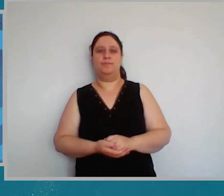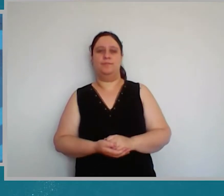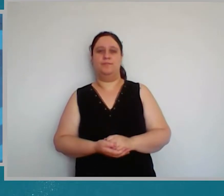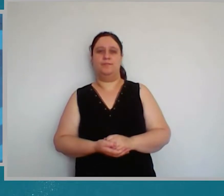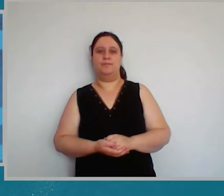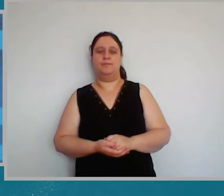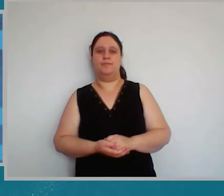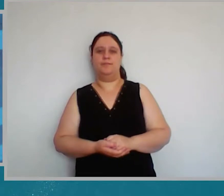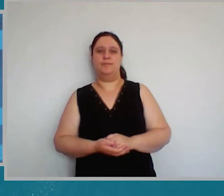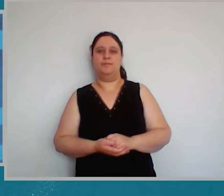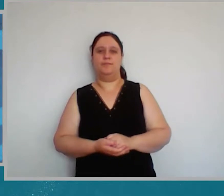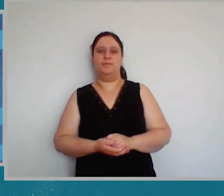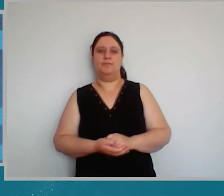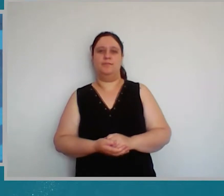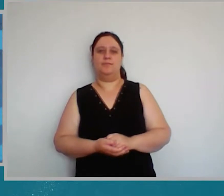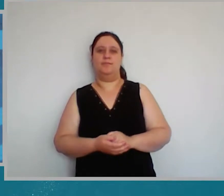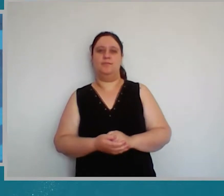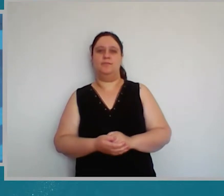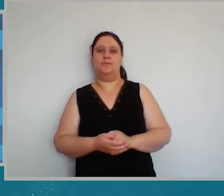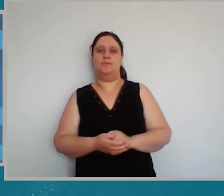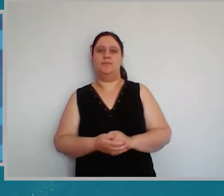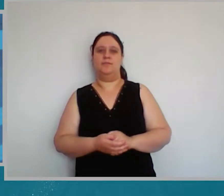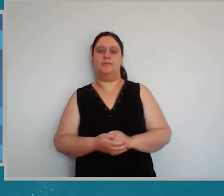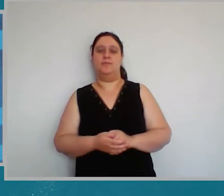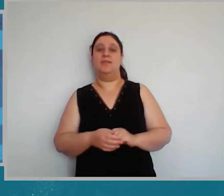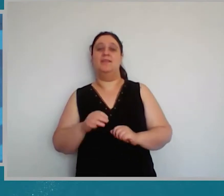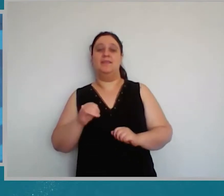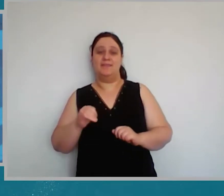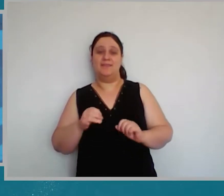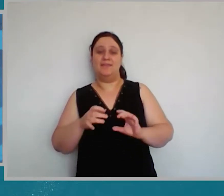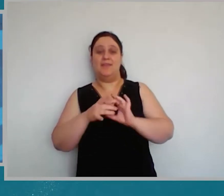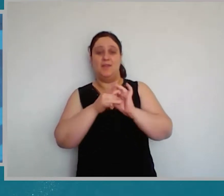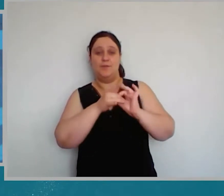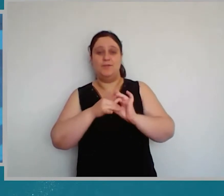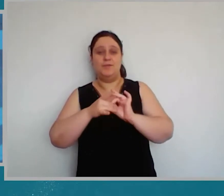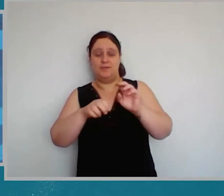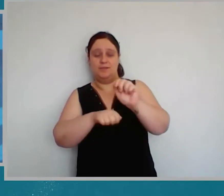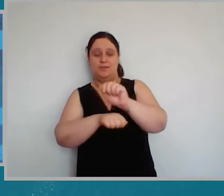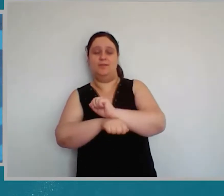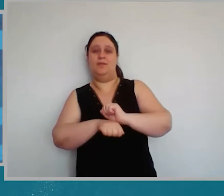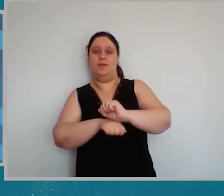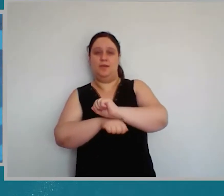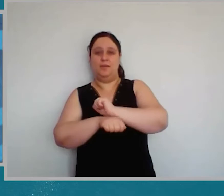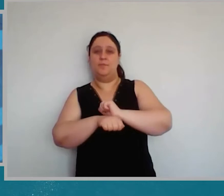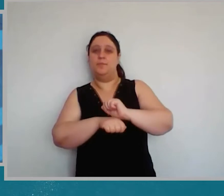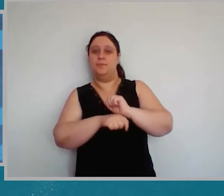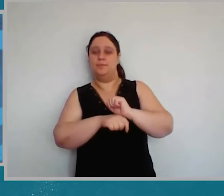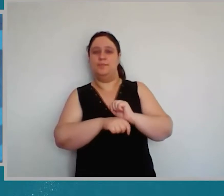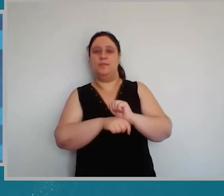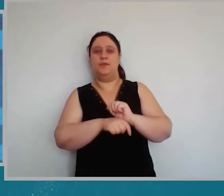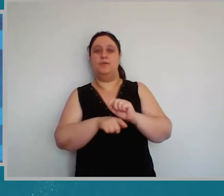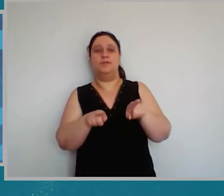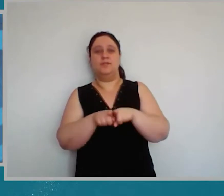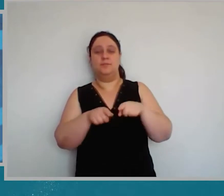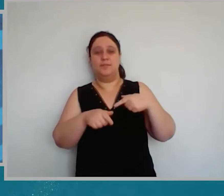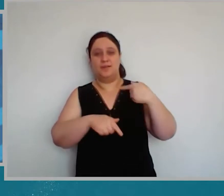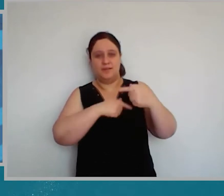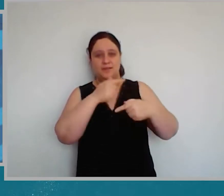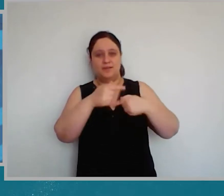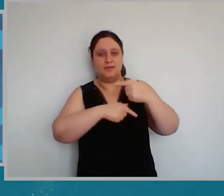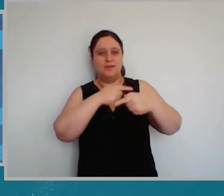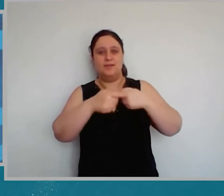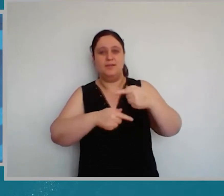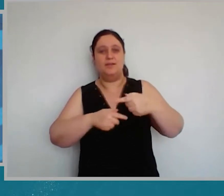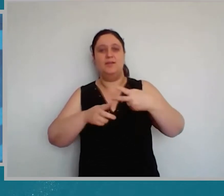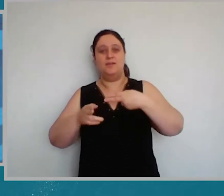somos descendentes, né? Nós somos descendentes também, herdeiros segundo a